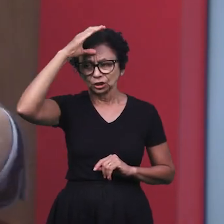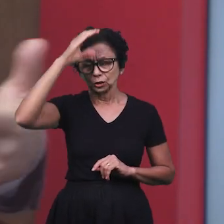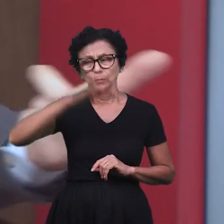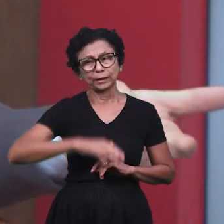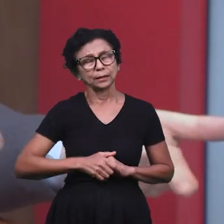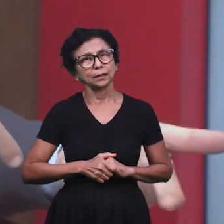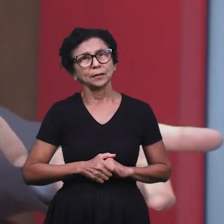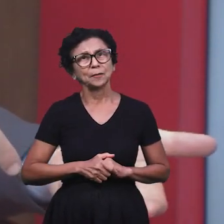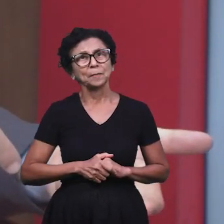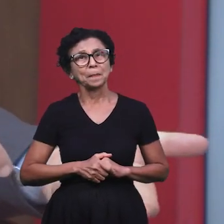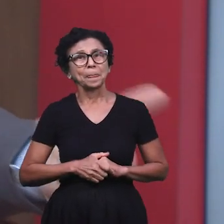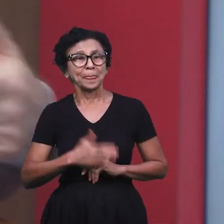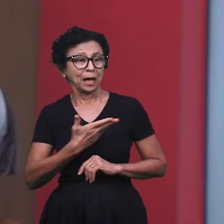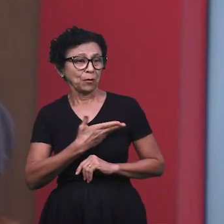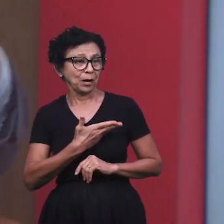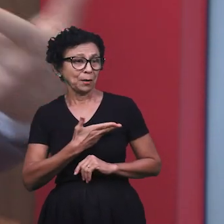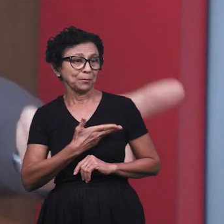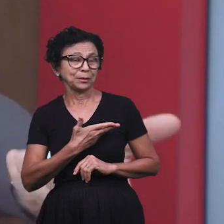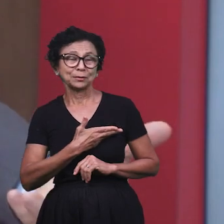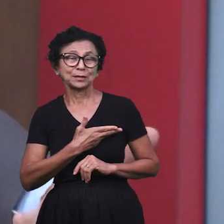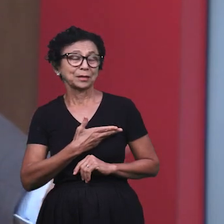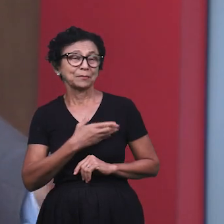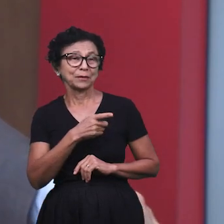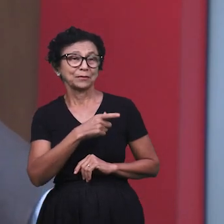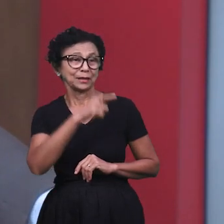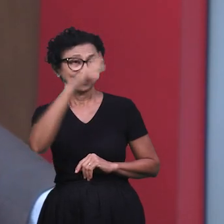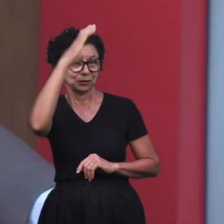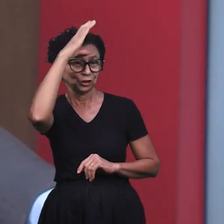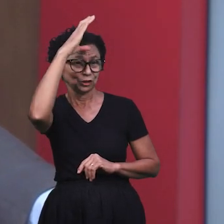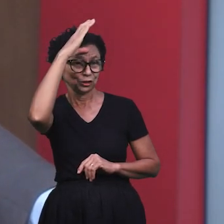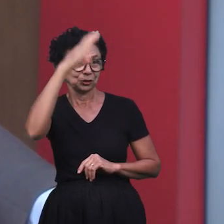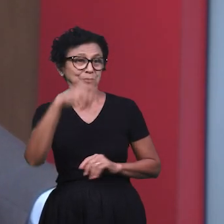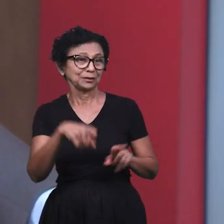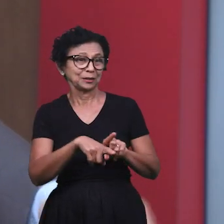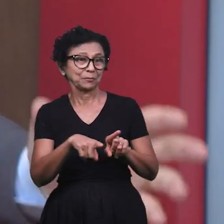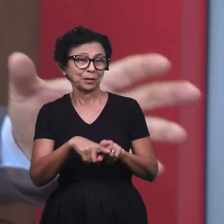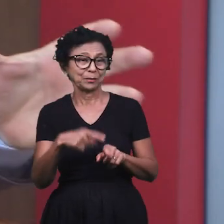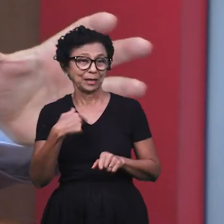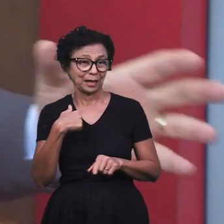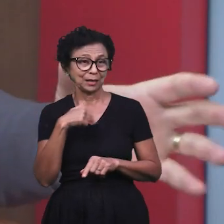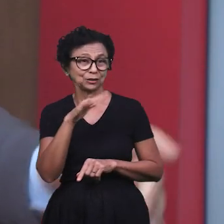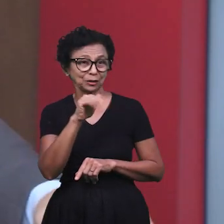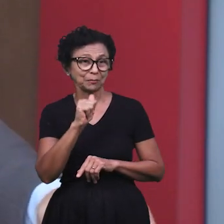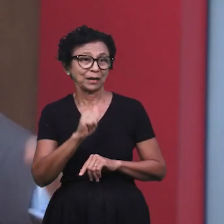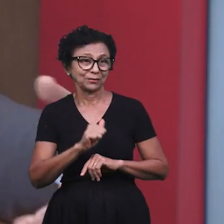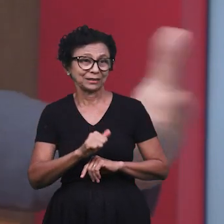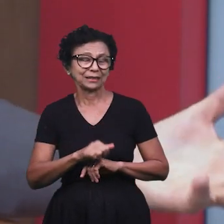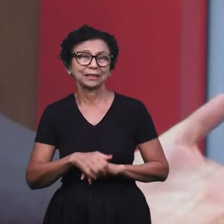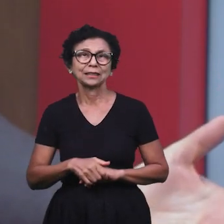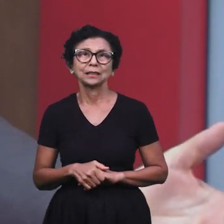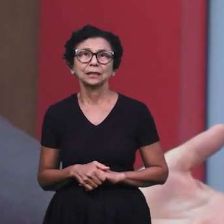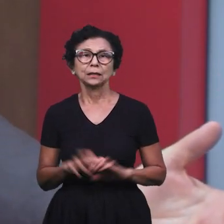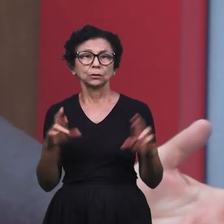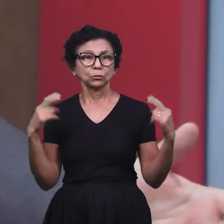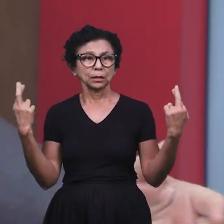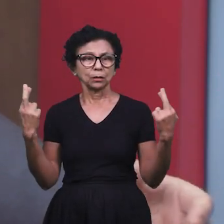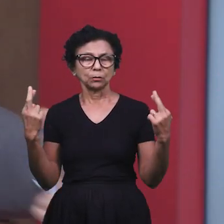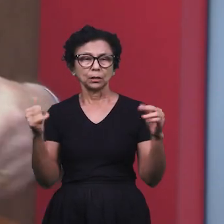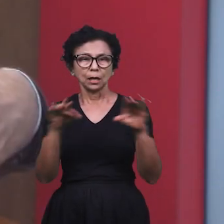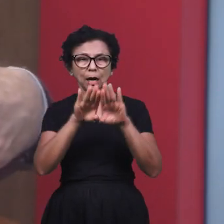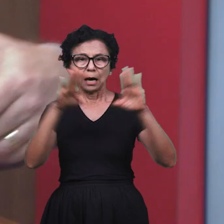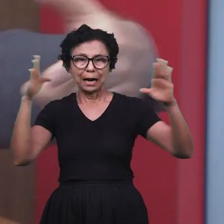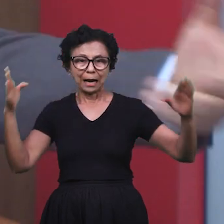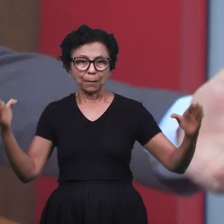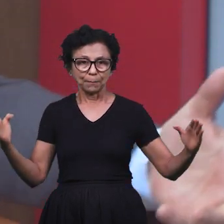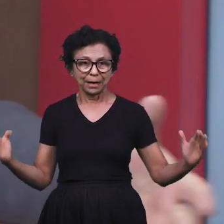colegas todos chamavam ele de tio também, porque me via chamá-lo de tio, né? Então, quando a gente se reunia, não cabia todo mundo na mesa. Você tinha que